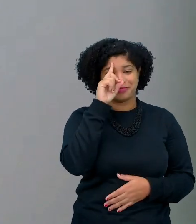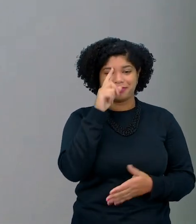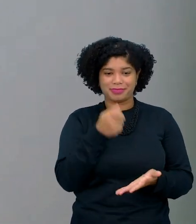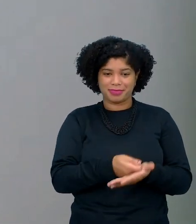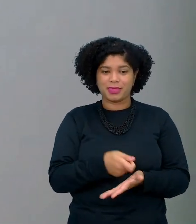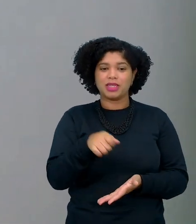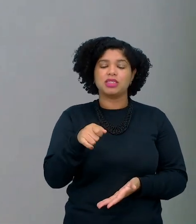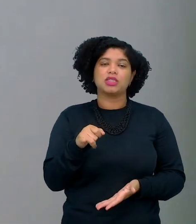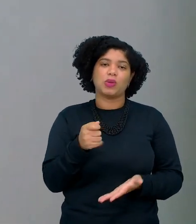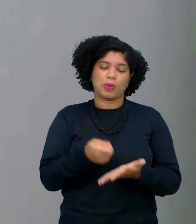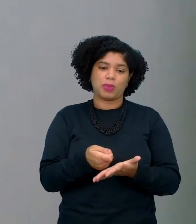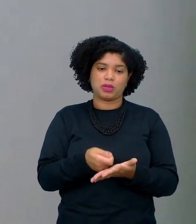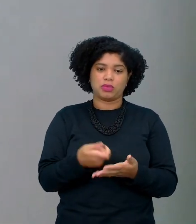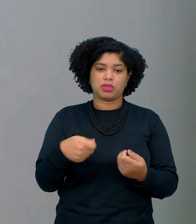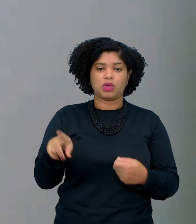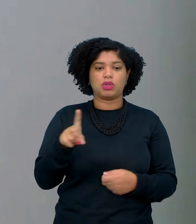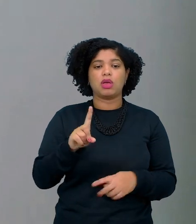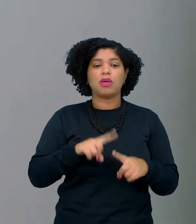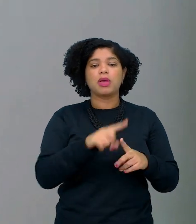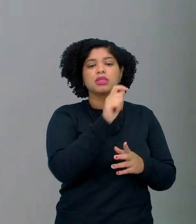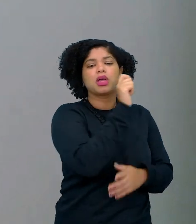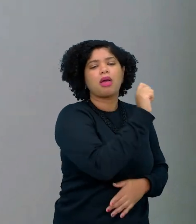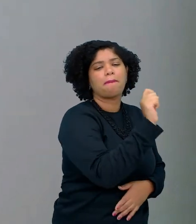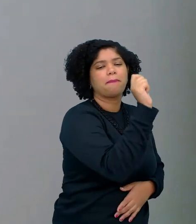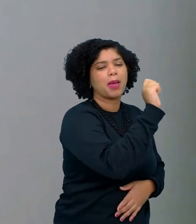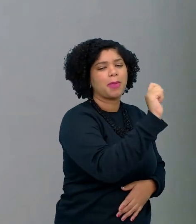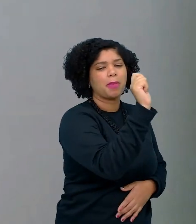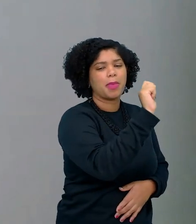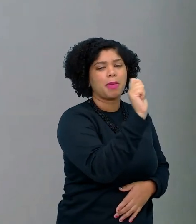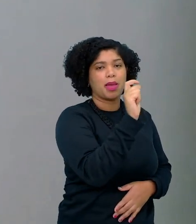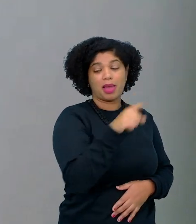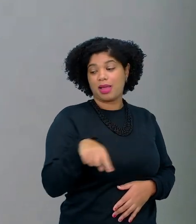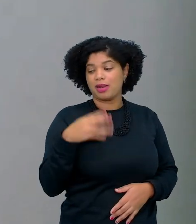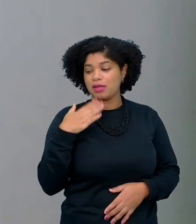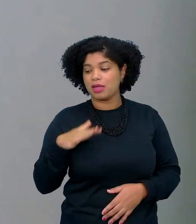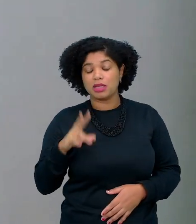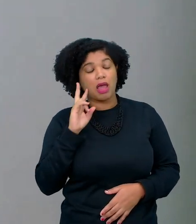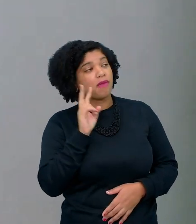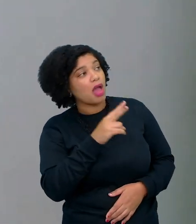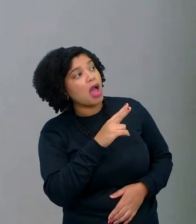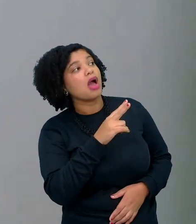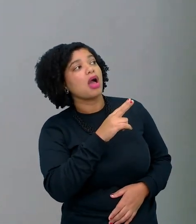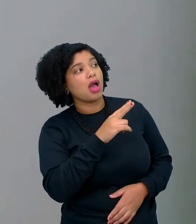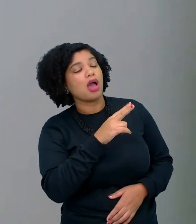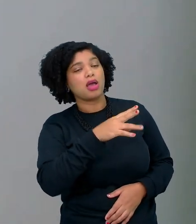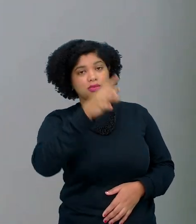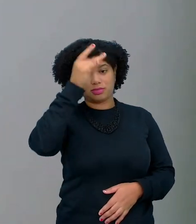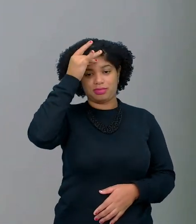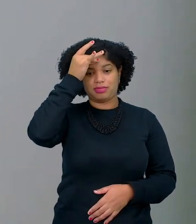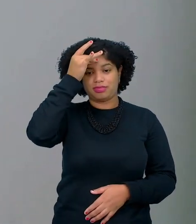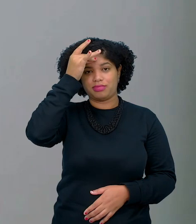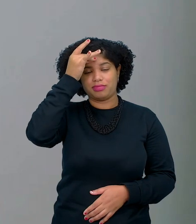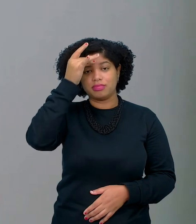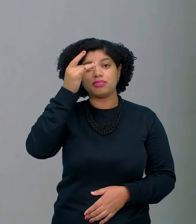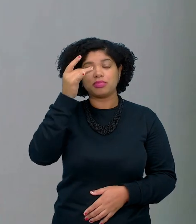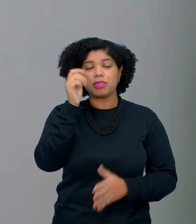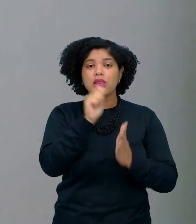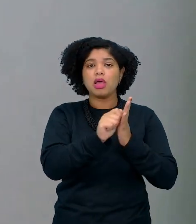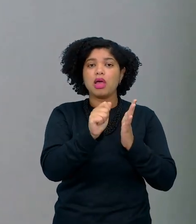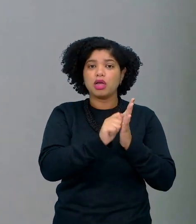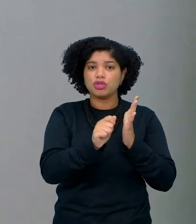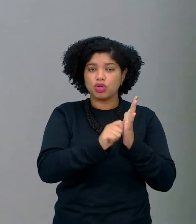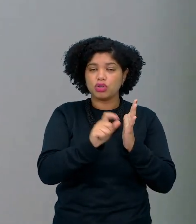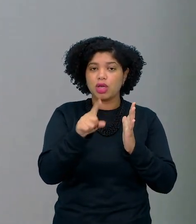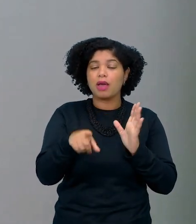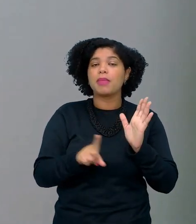essa necessidade. Mas colocar na lousa para eles visualizarem essas respostas. Anota, a gente vai debater